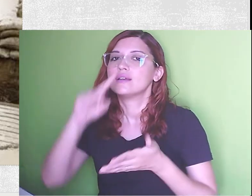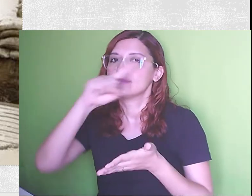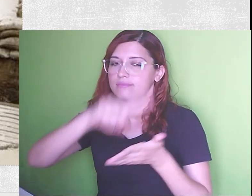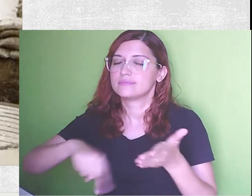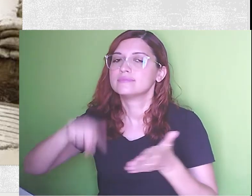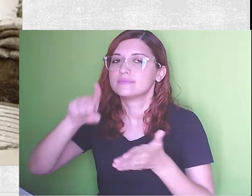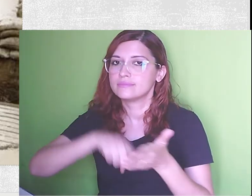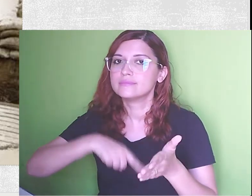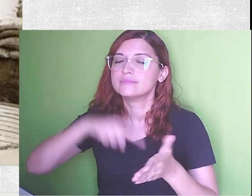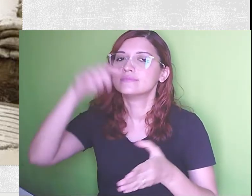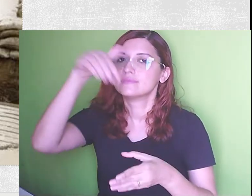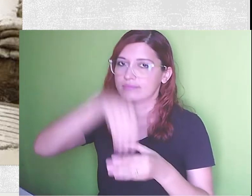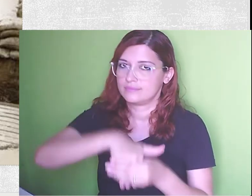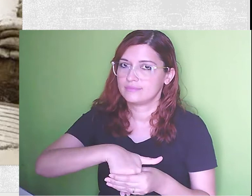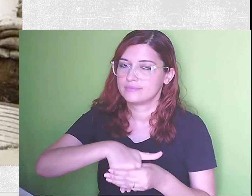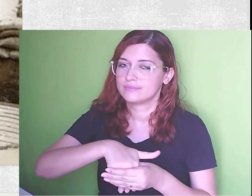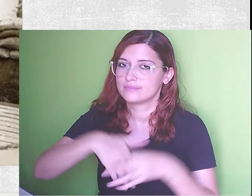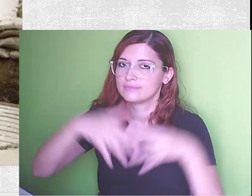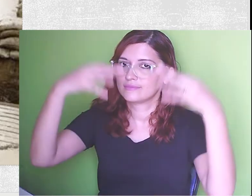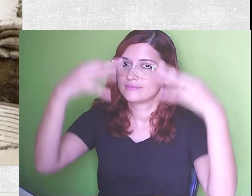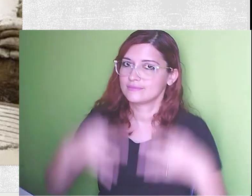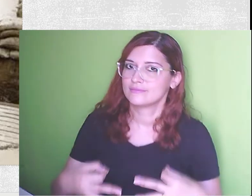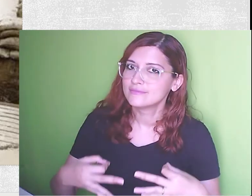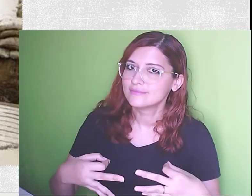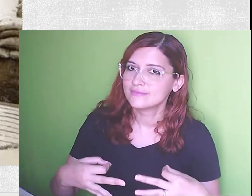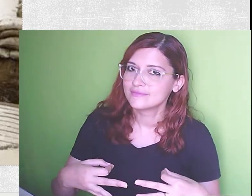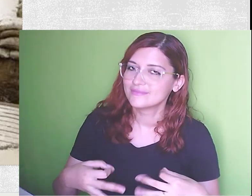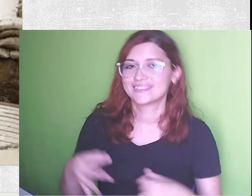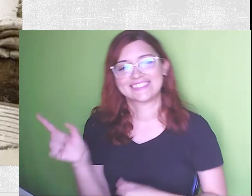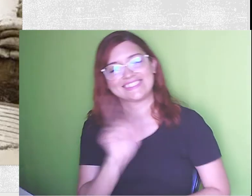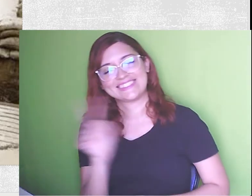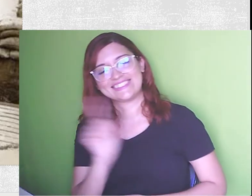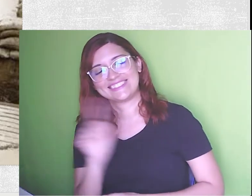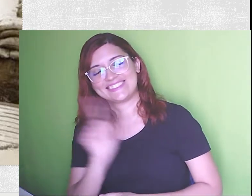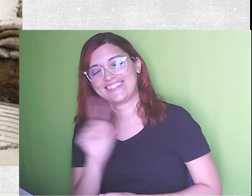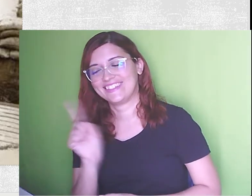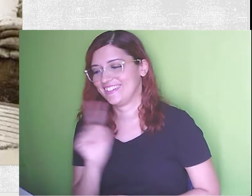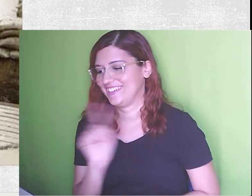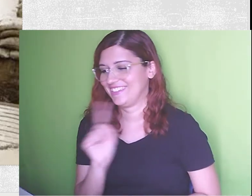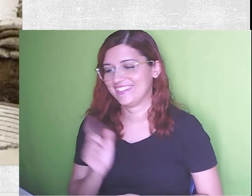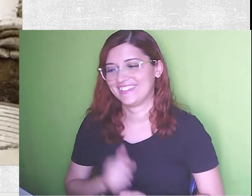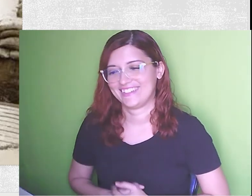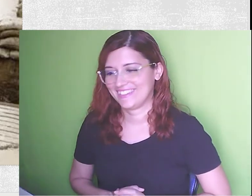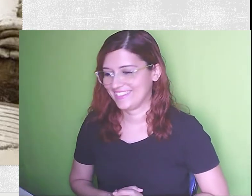e era necessário fazer eleições, certo? Não.